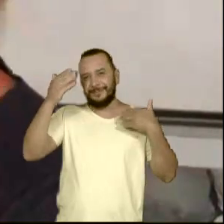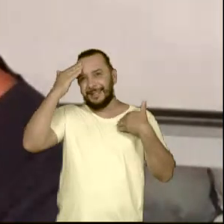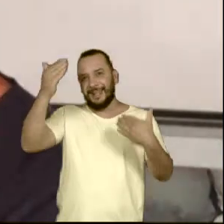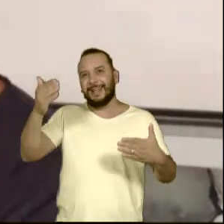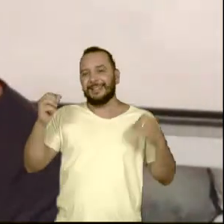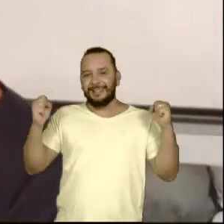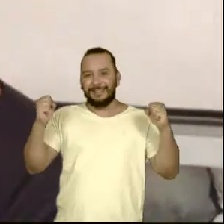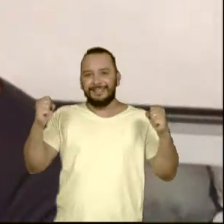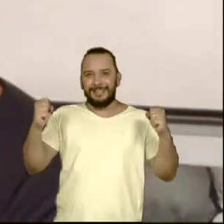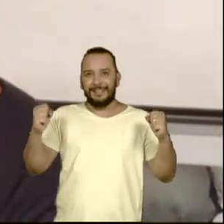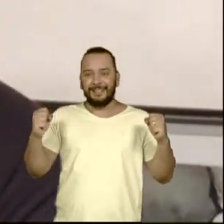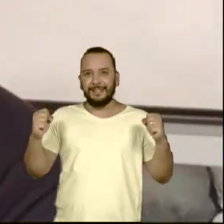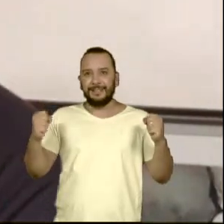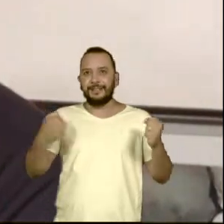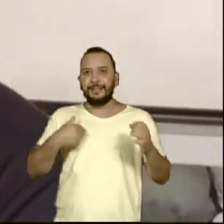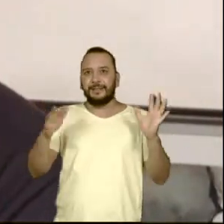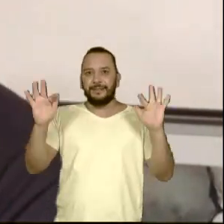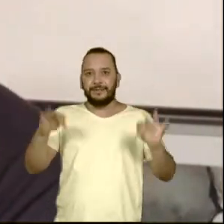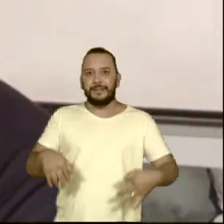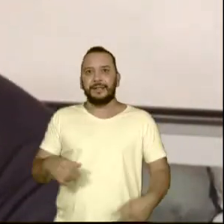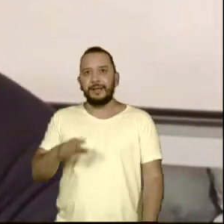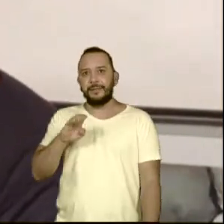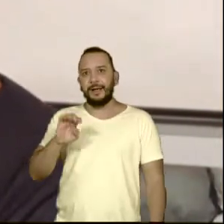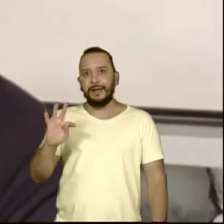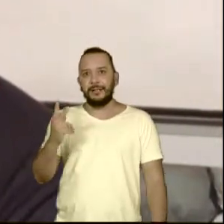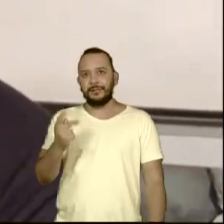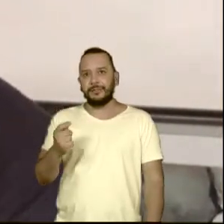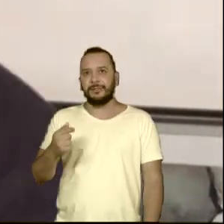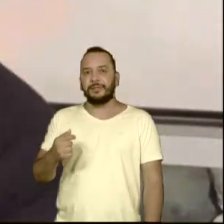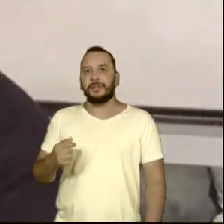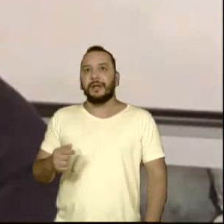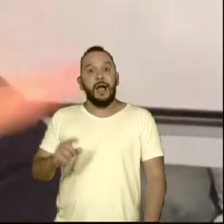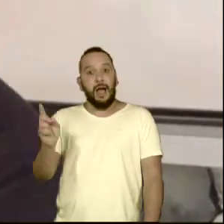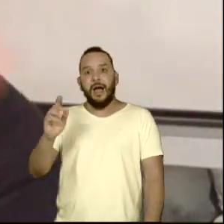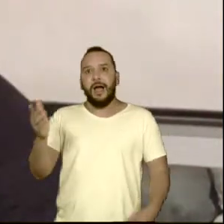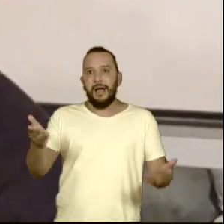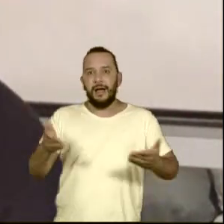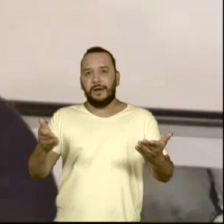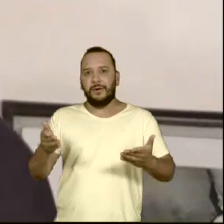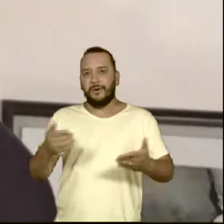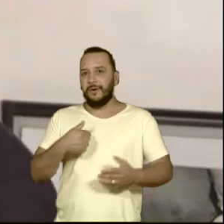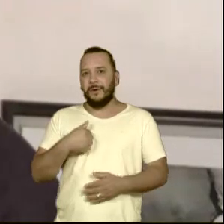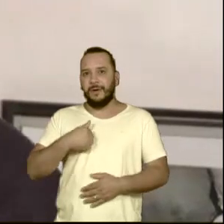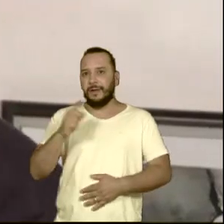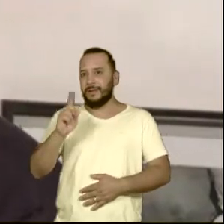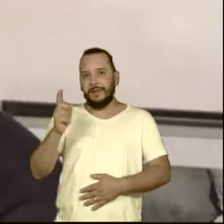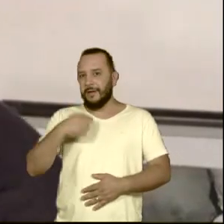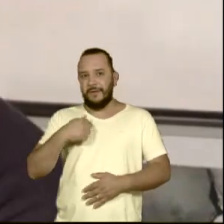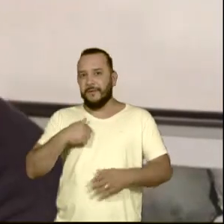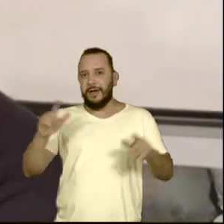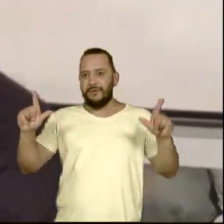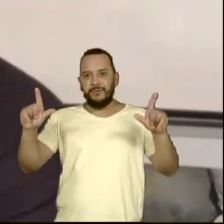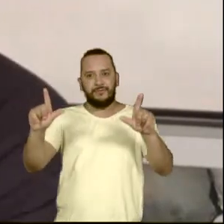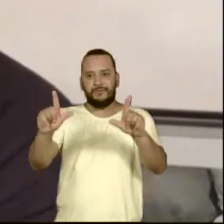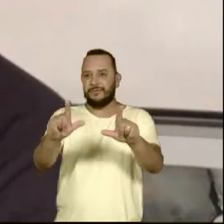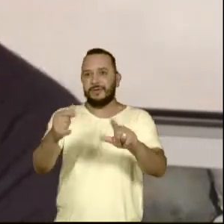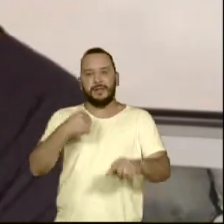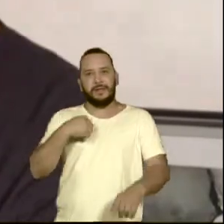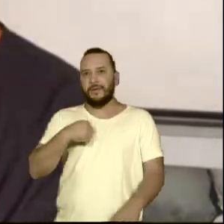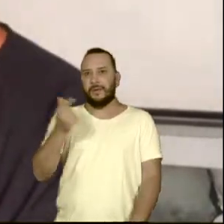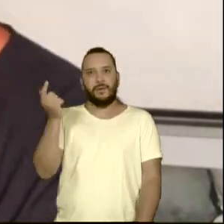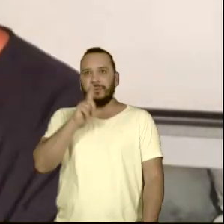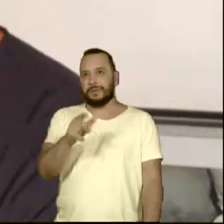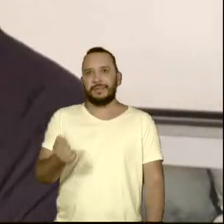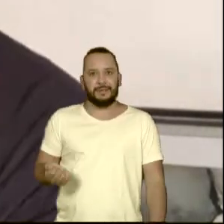todo mundo, uhul, valeu. Terminou a cena, a Beth fala, agora fecha lá. Eu falei, não, não, não, não. Não vai fechar na tela, depois de eu conseguir, não é